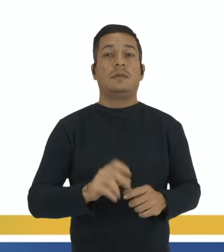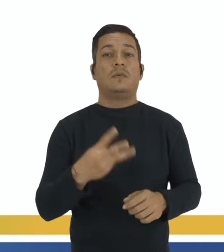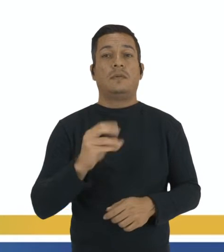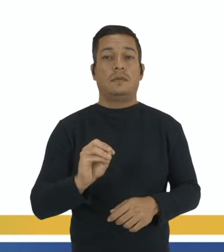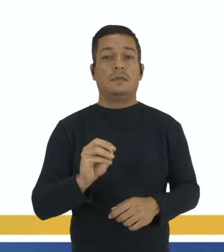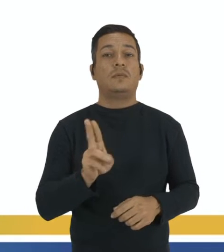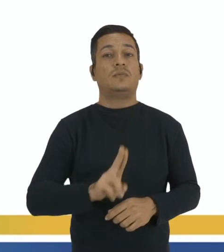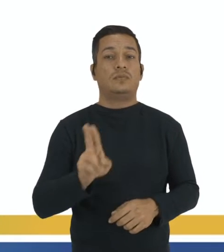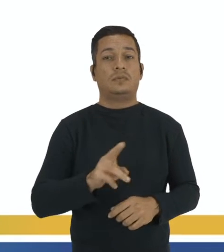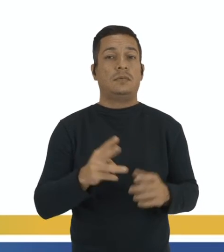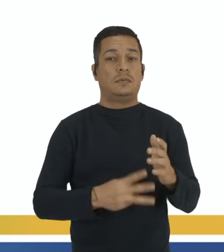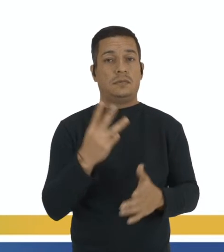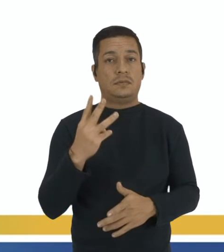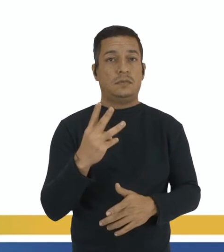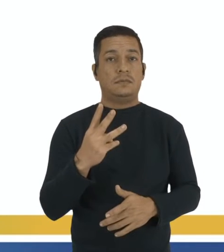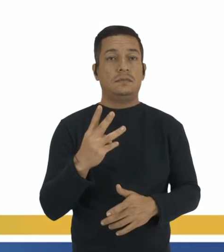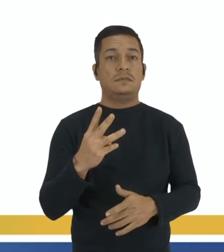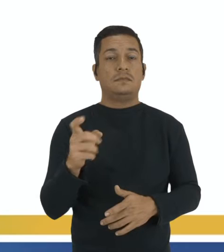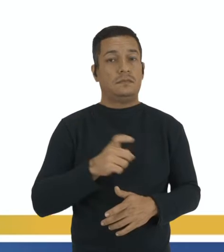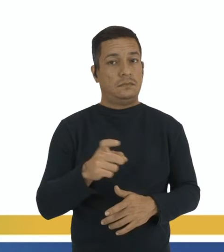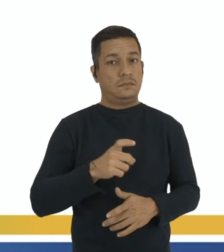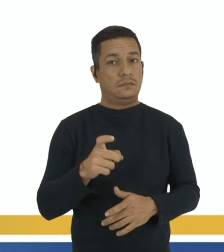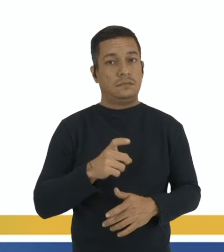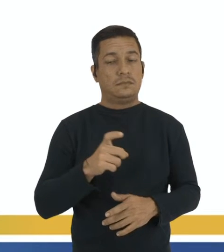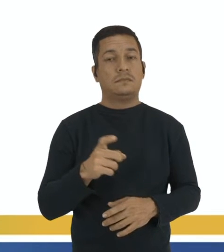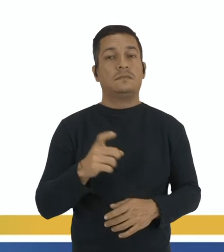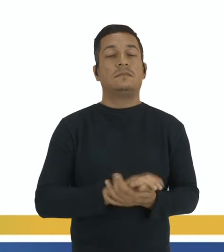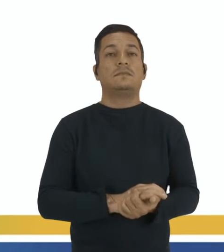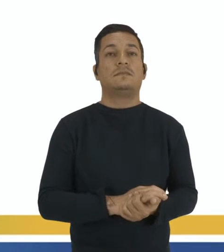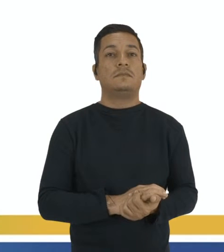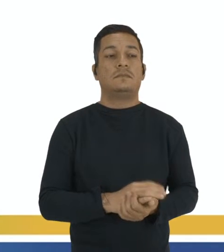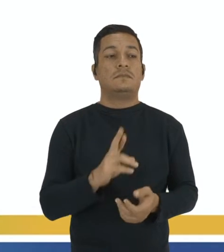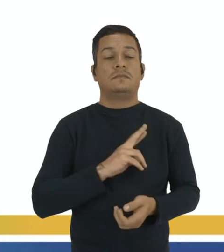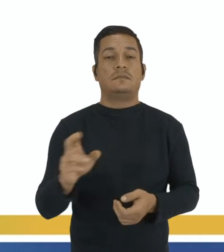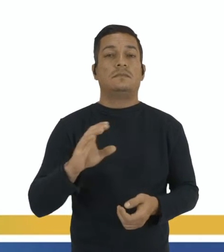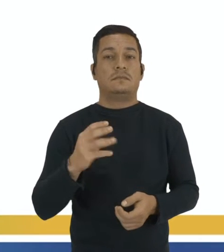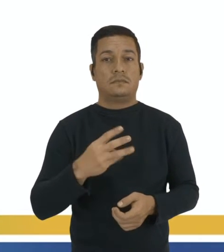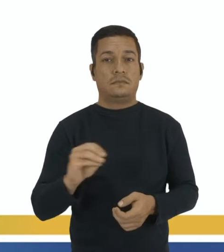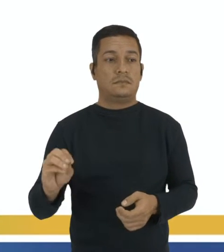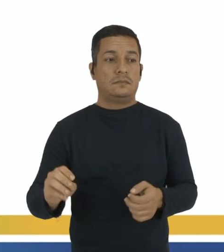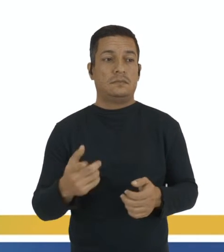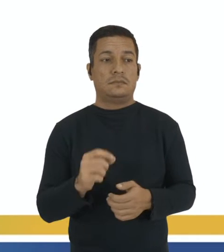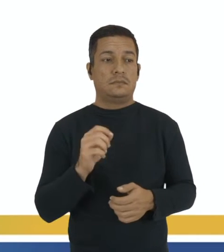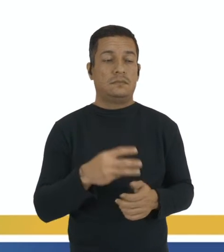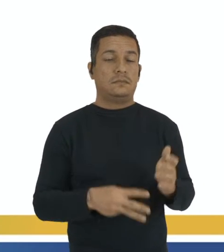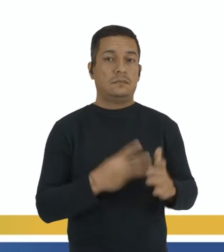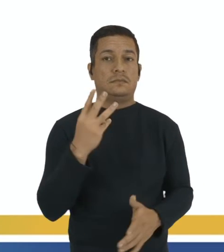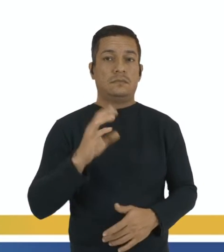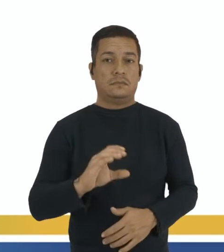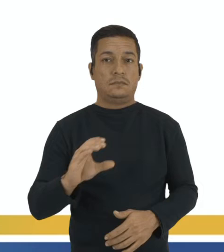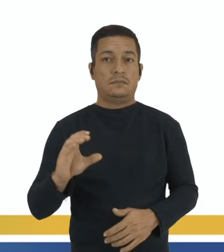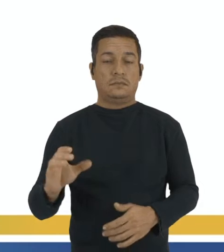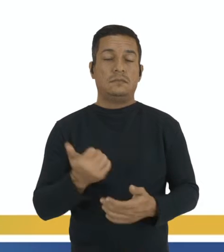30, nós usaríamos 3 vezes o X, 10 mais 10 mais 10. Para representar o 300, seria 3 vezes a letra